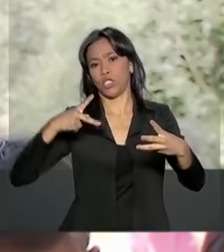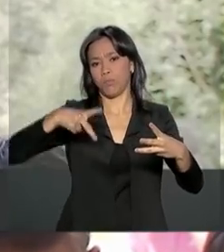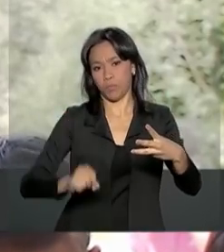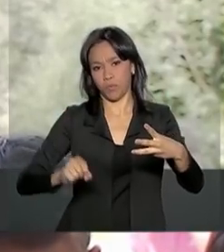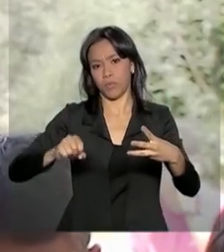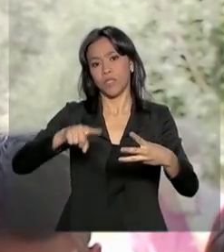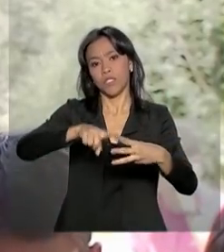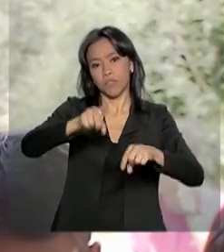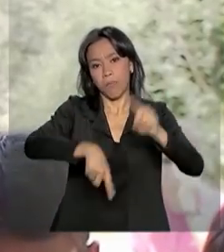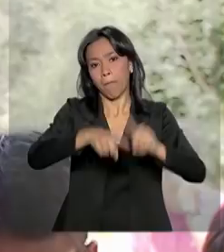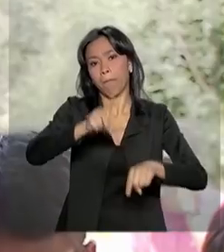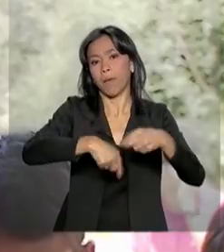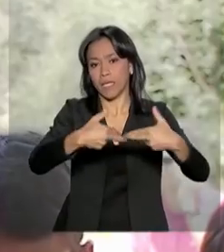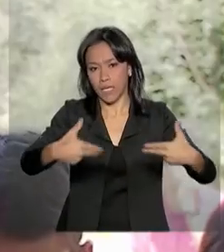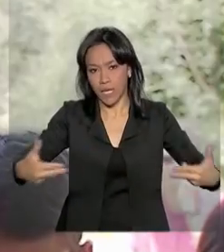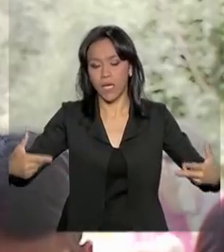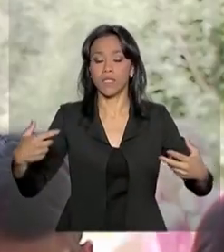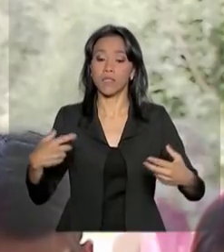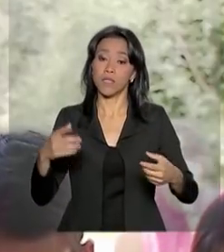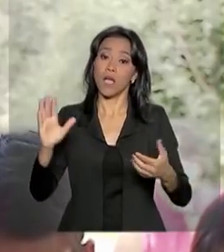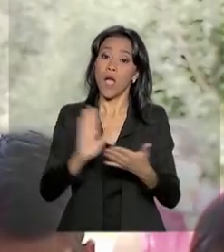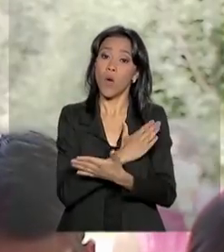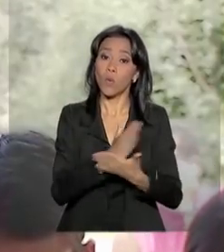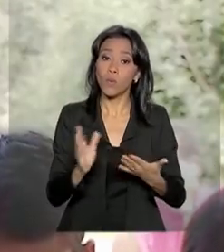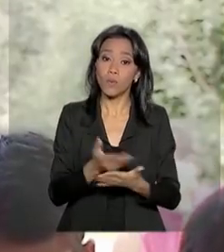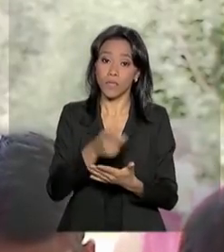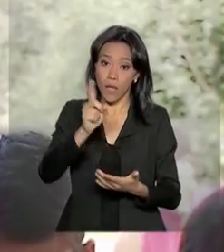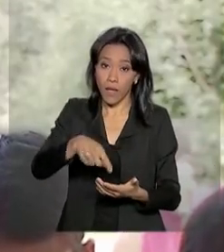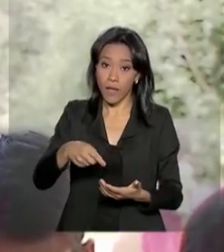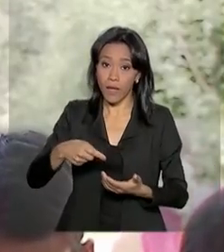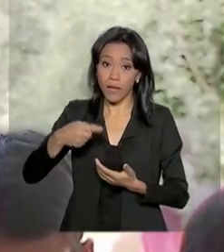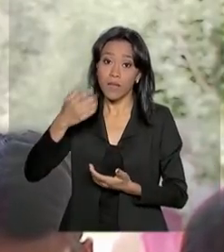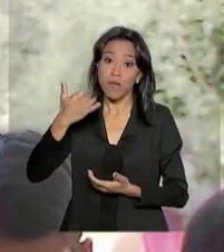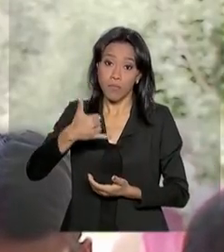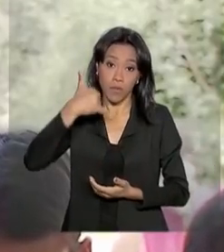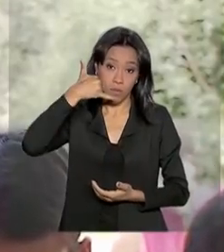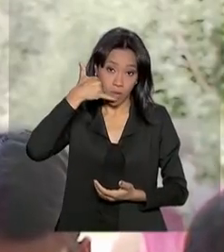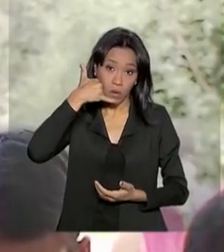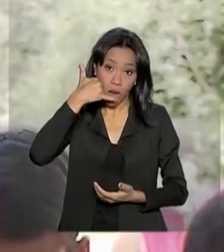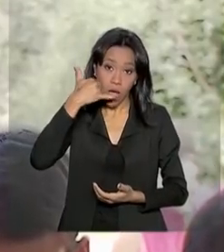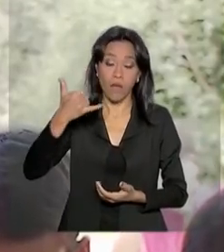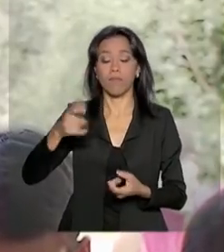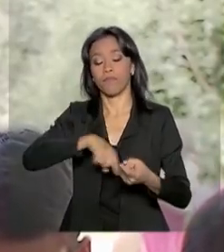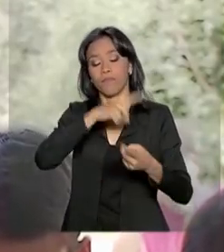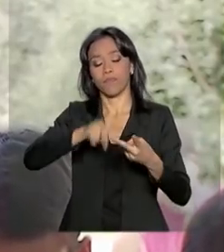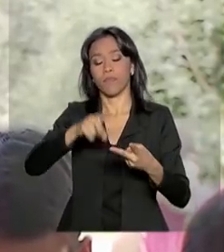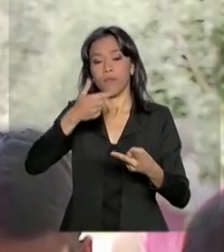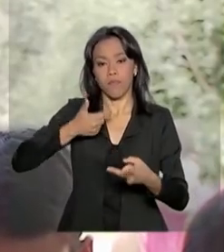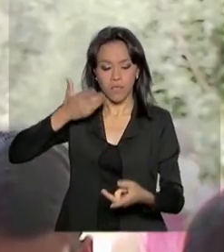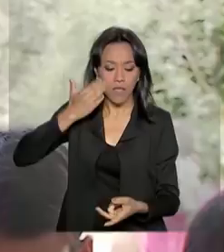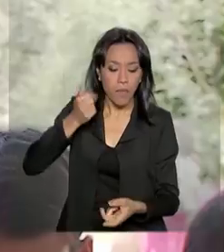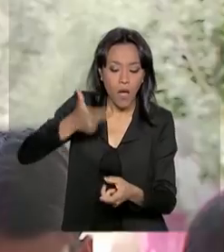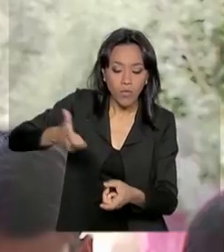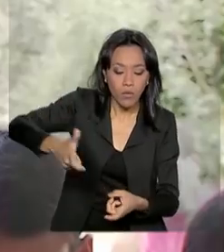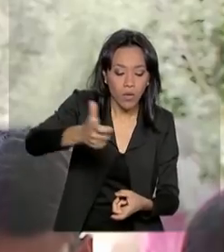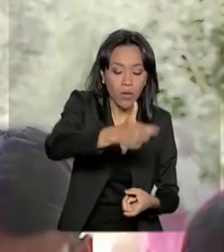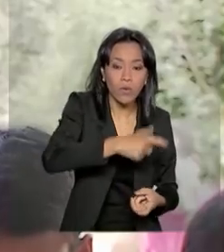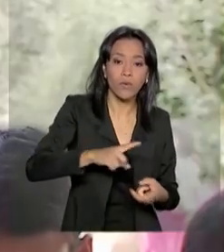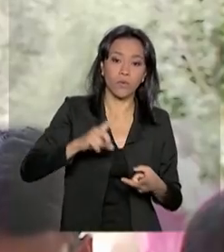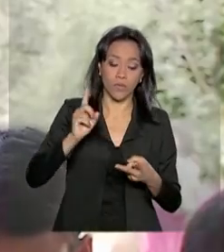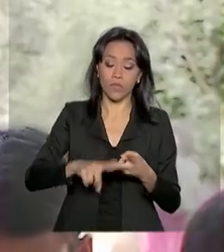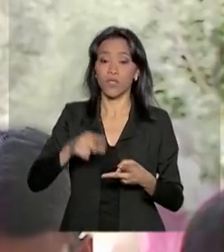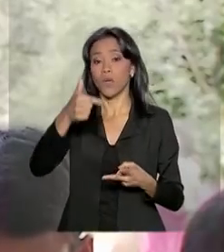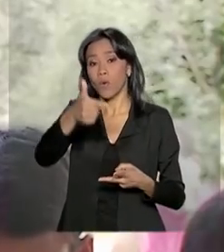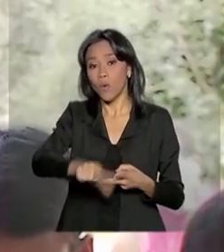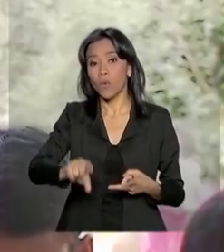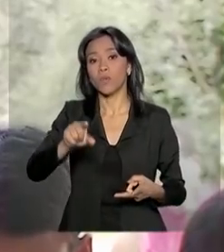Alguns equipamentos, eles dizem respeito ao mapeamento, né, dos celulares. Outros equipamentos que são espécies, né, de sonares. Então